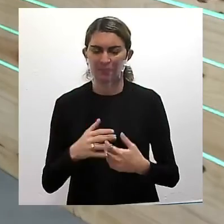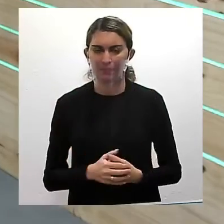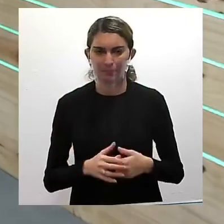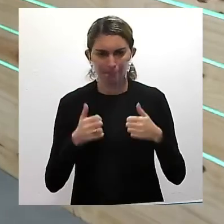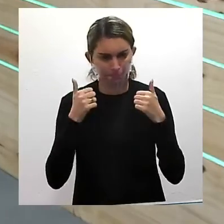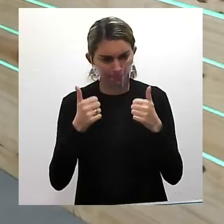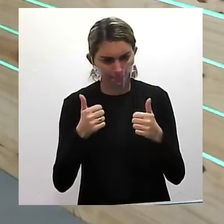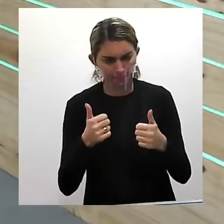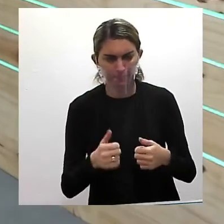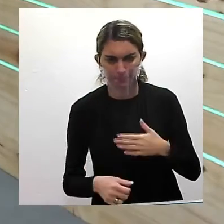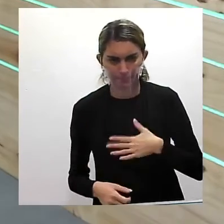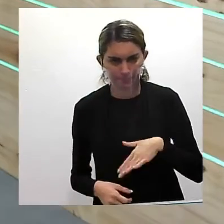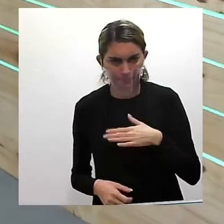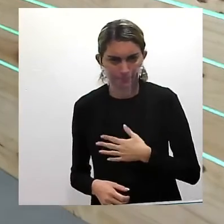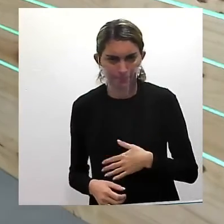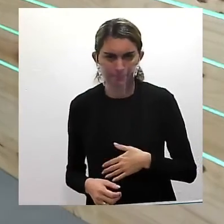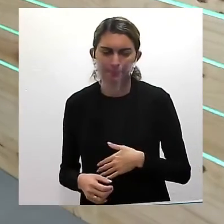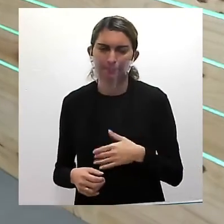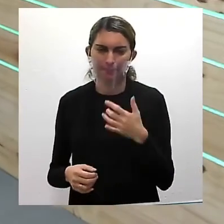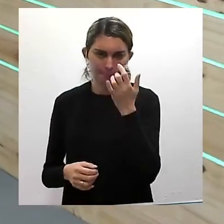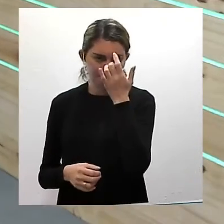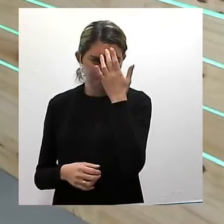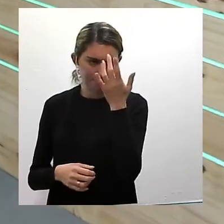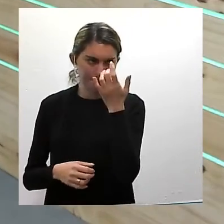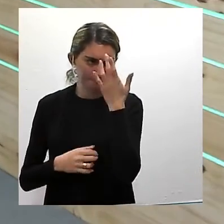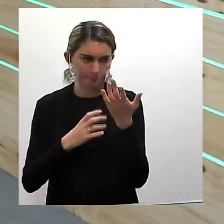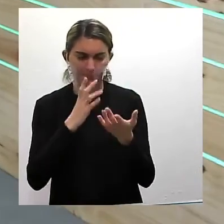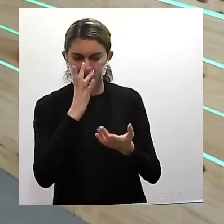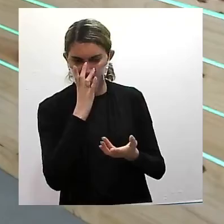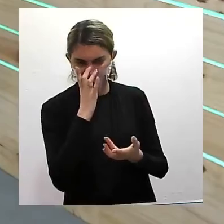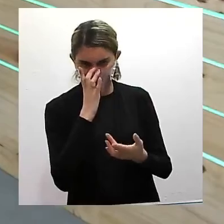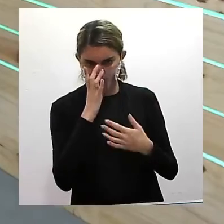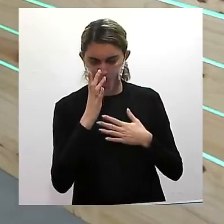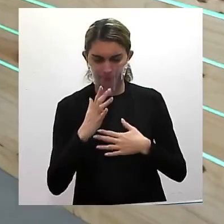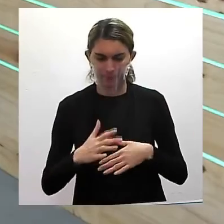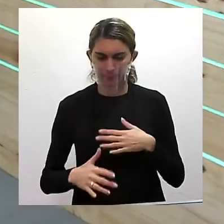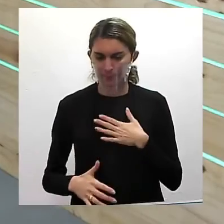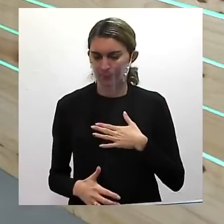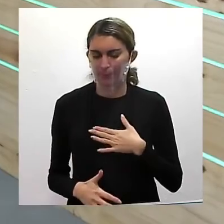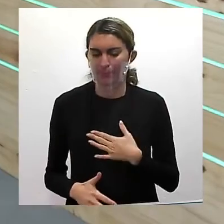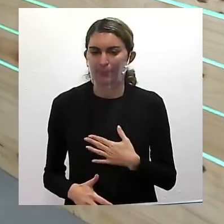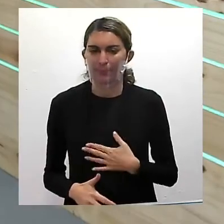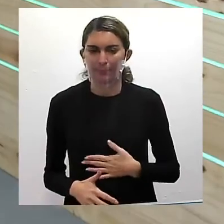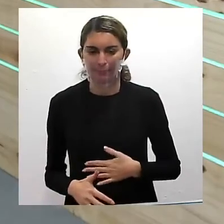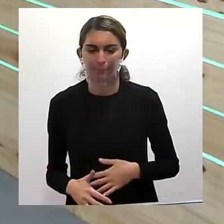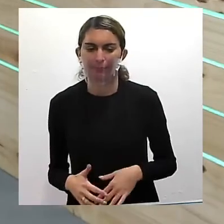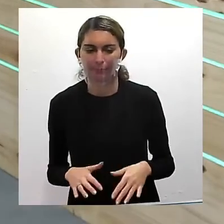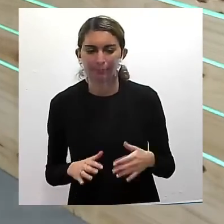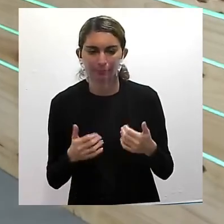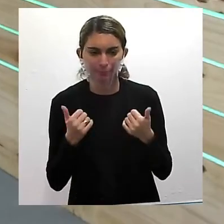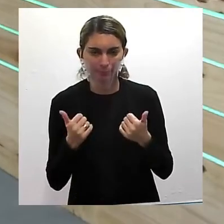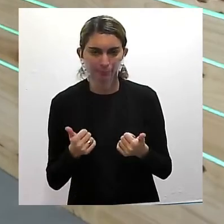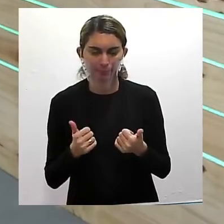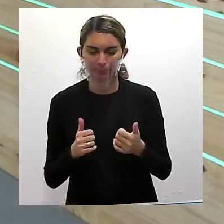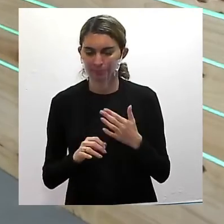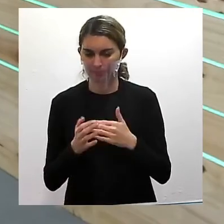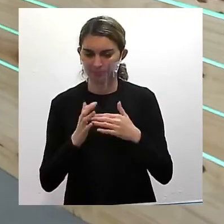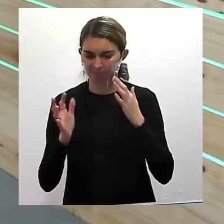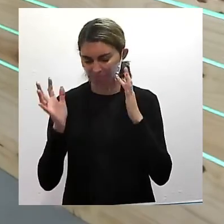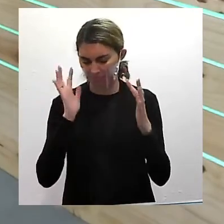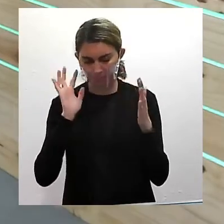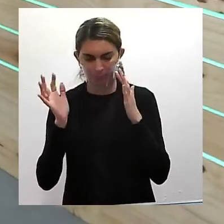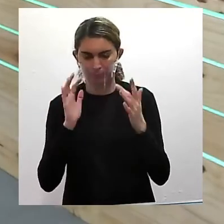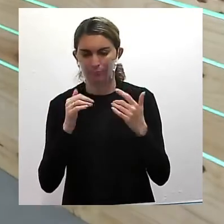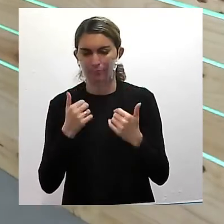Beleza aí, pessoal? Tranquilo? Foi uma questão bem tranquila, ela é bem assim, leitura também, usa raciocínio, bastante